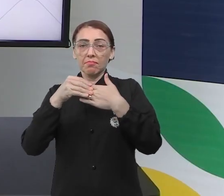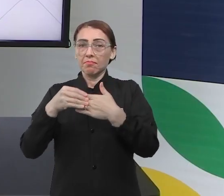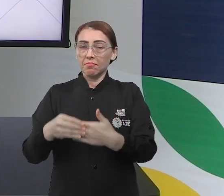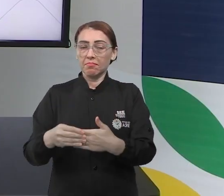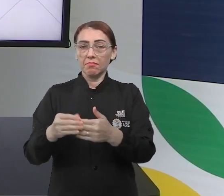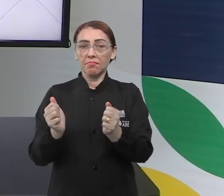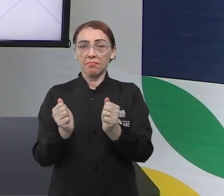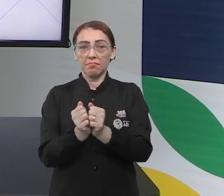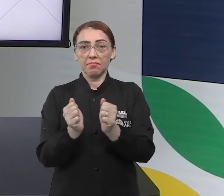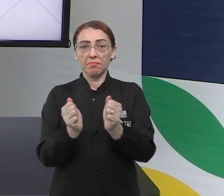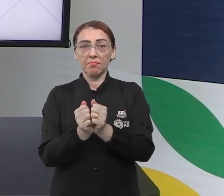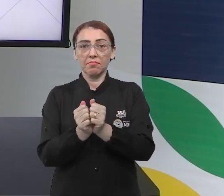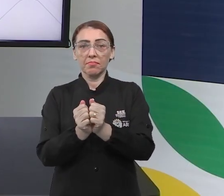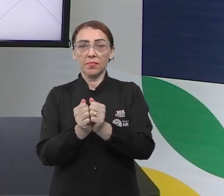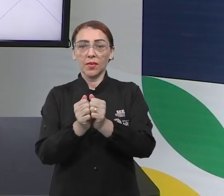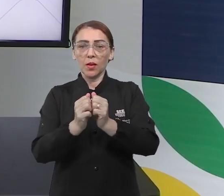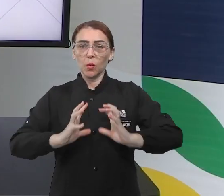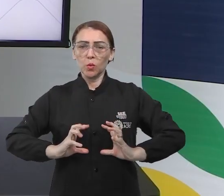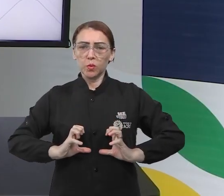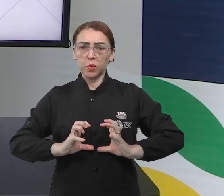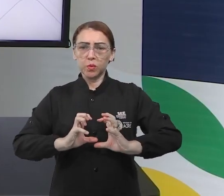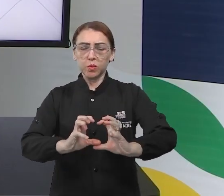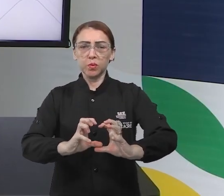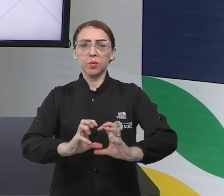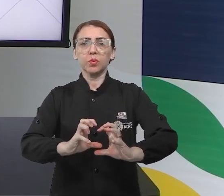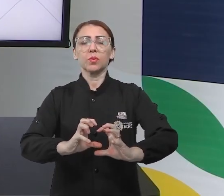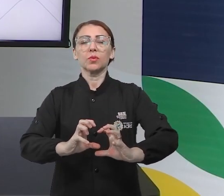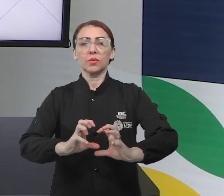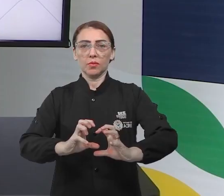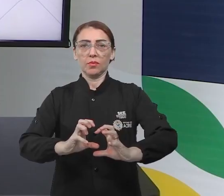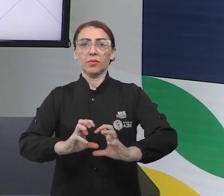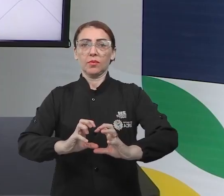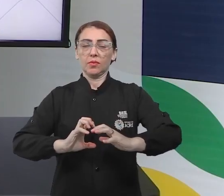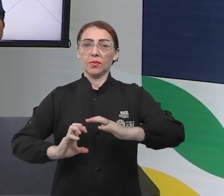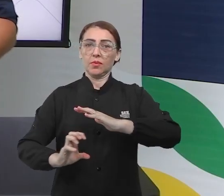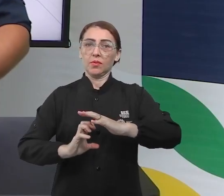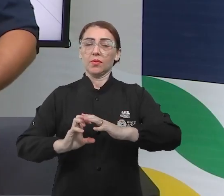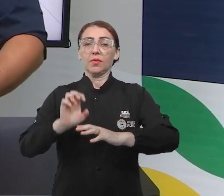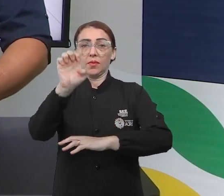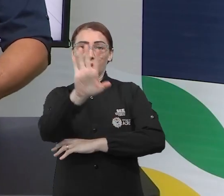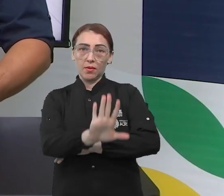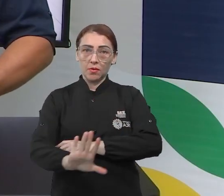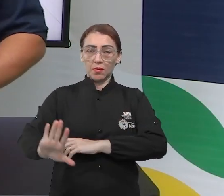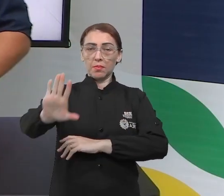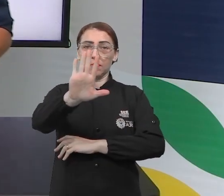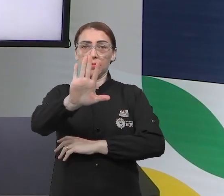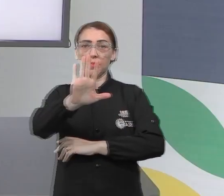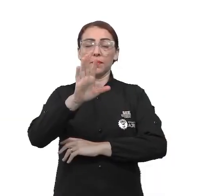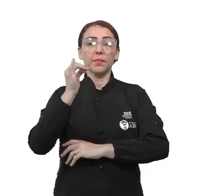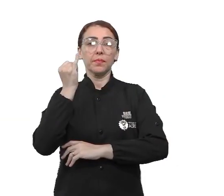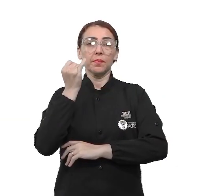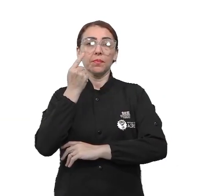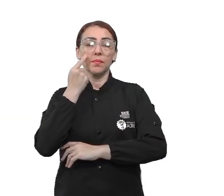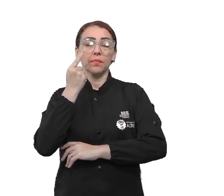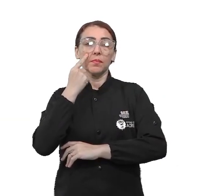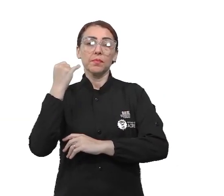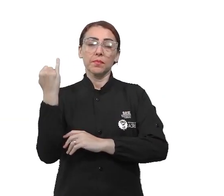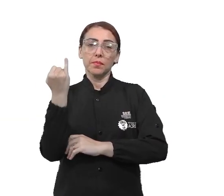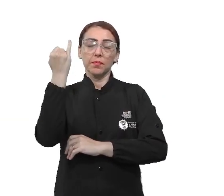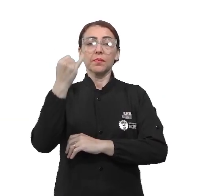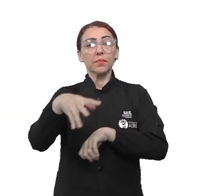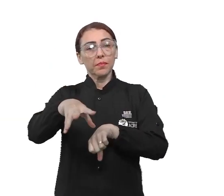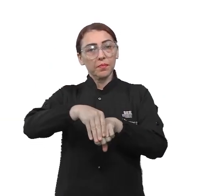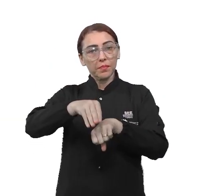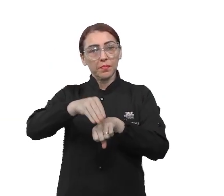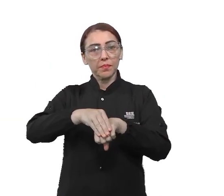consigo grandes conflitos entre as potências europeias. Acompanha comigo esse tema que é fundamental para nossos